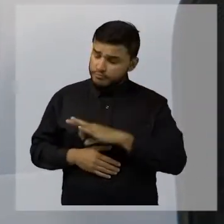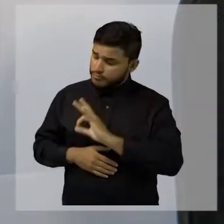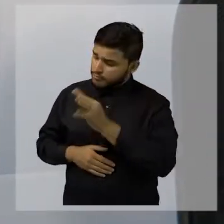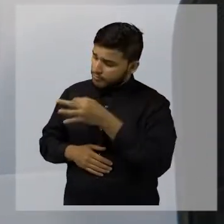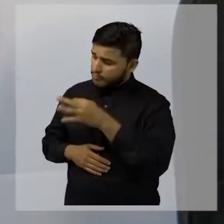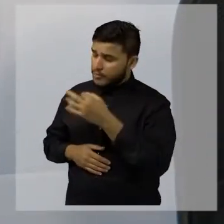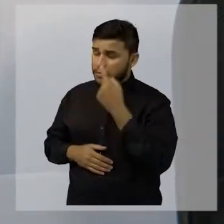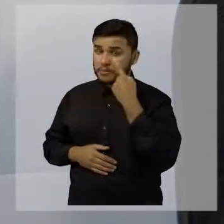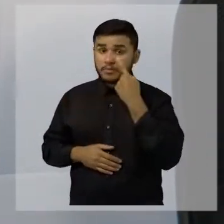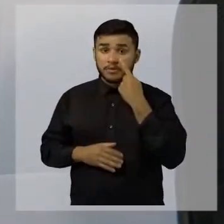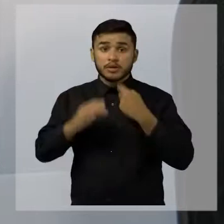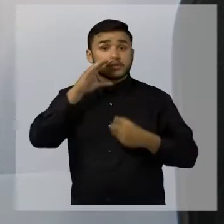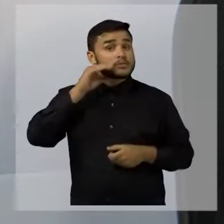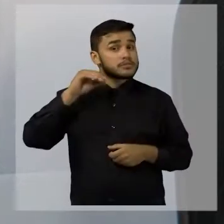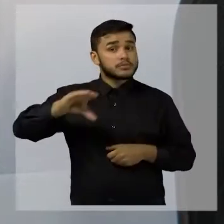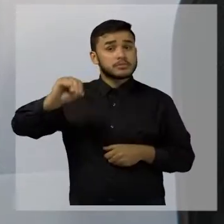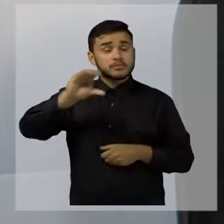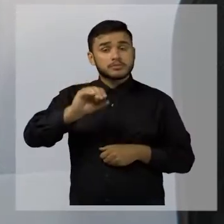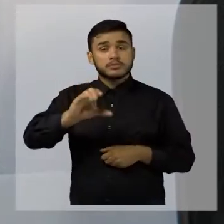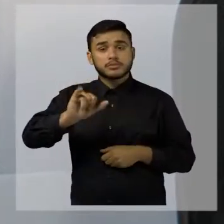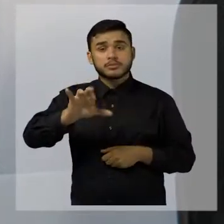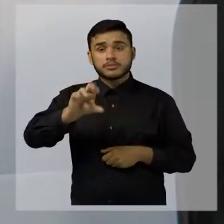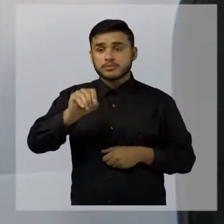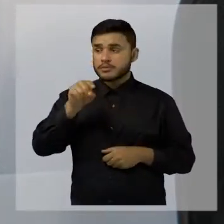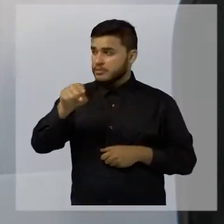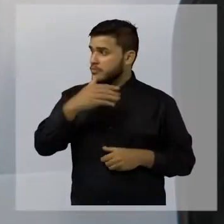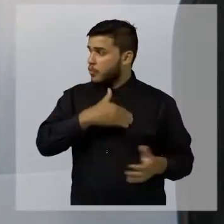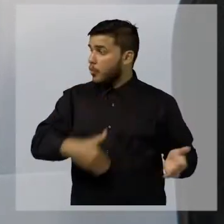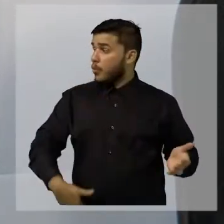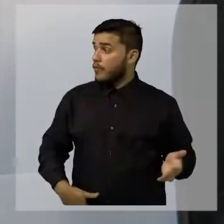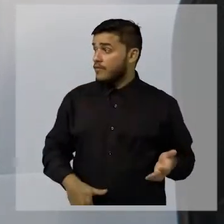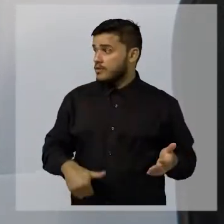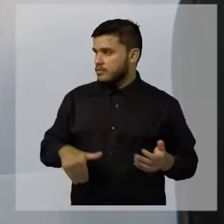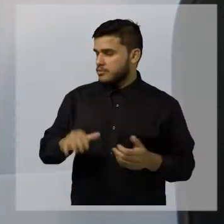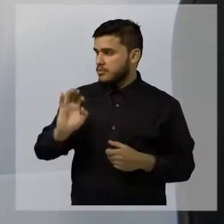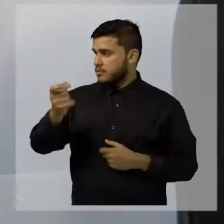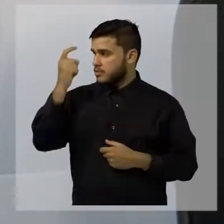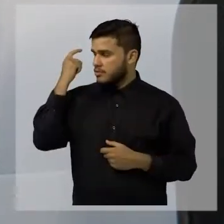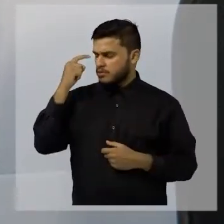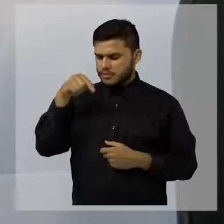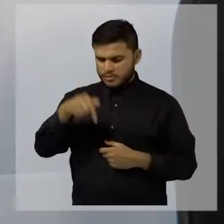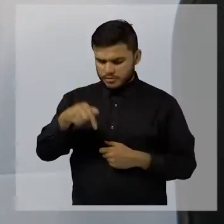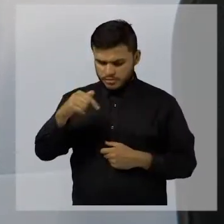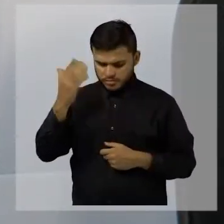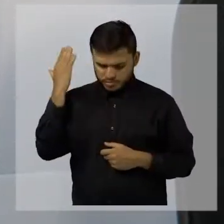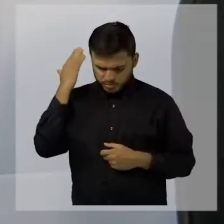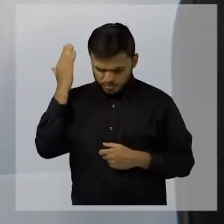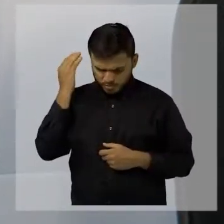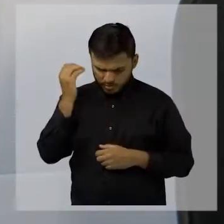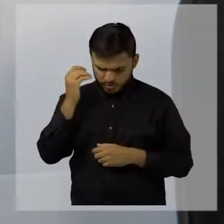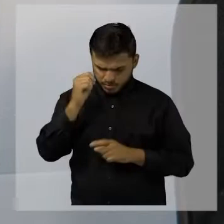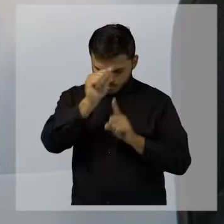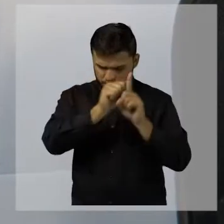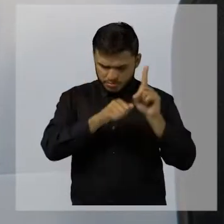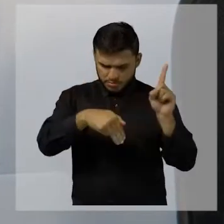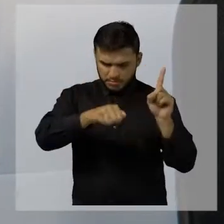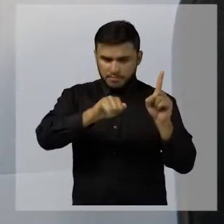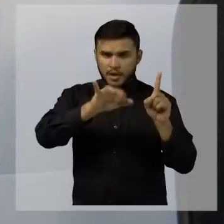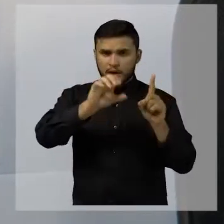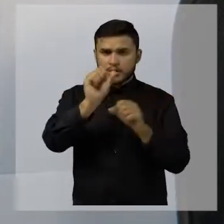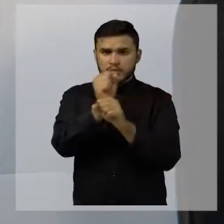em síntese. O Ciro deixou o governo do estado do Ceará em, se não me engano, maio, junho